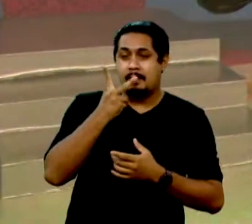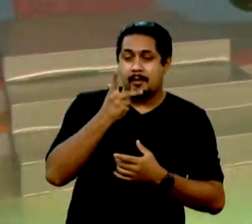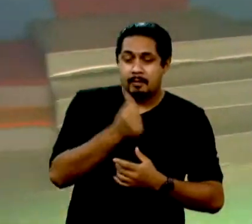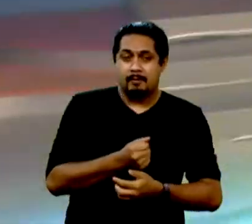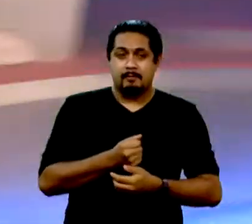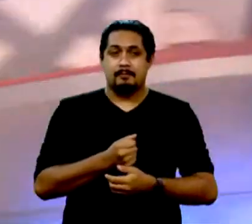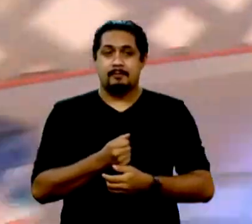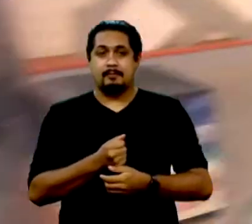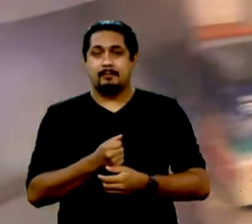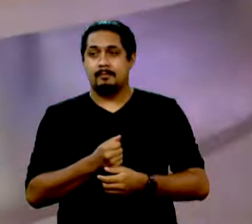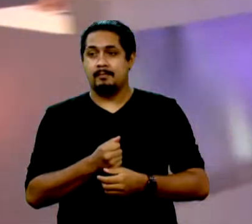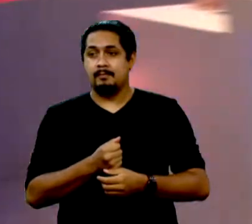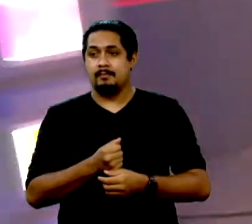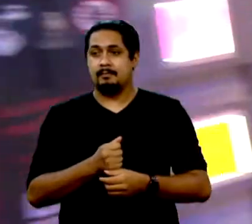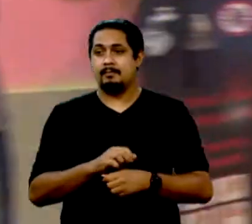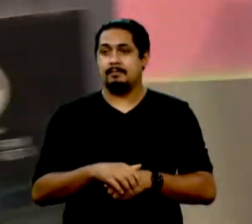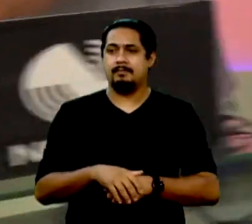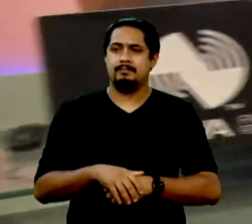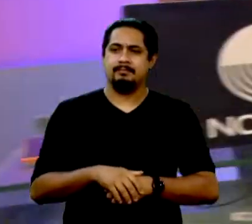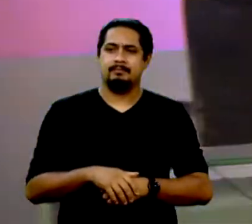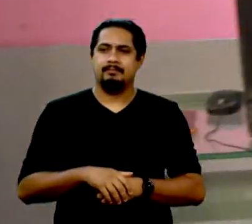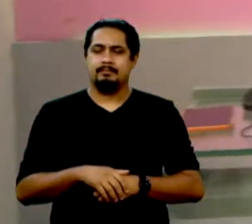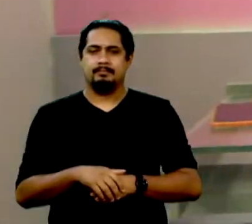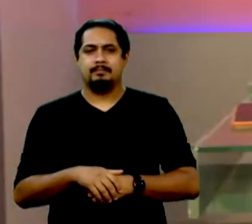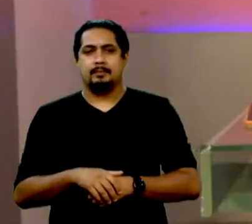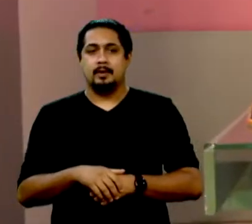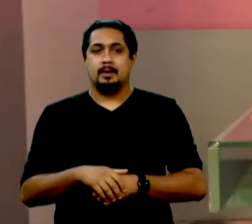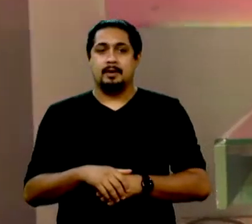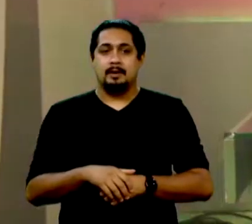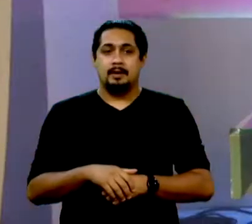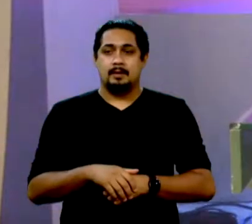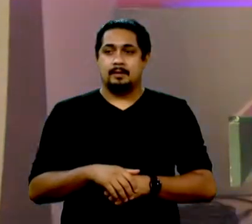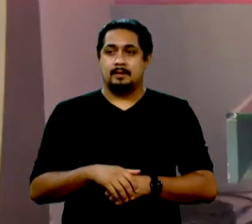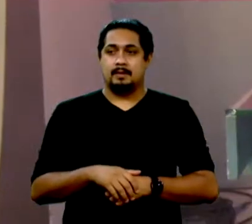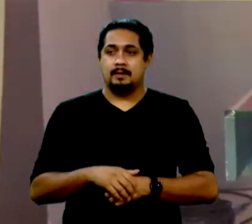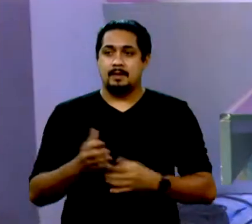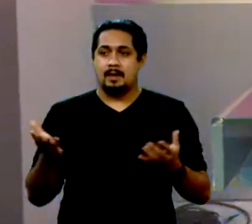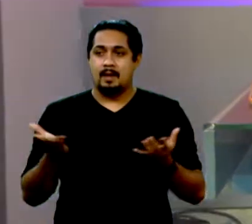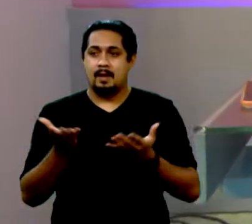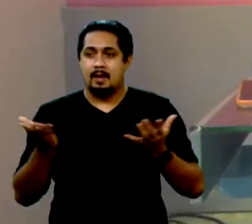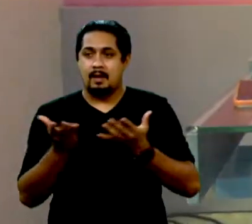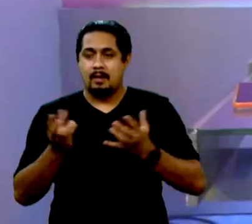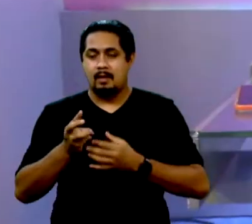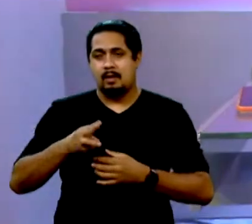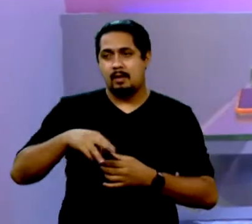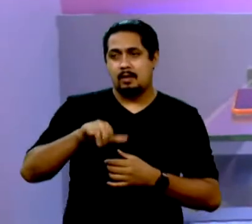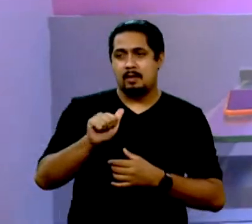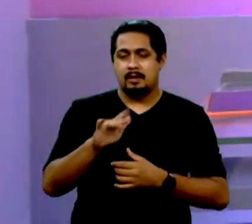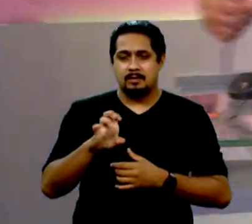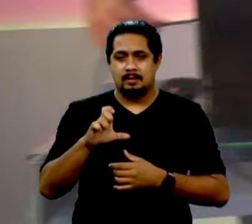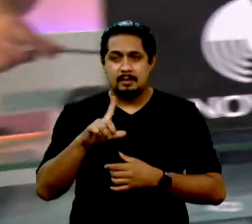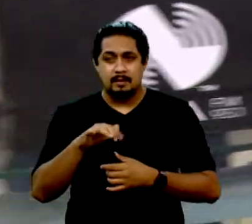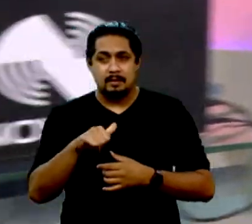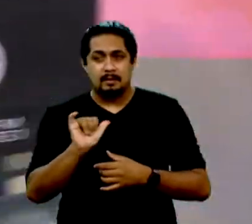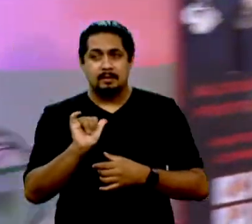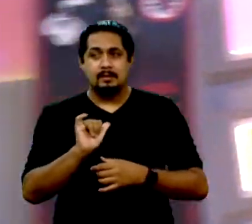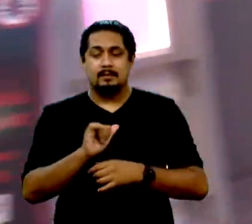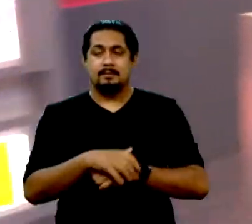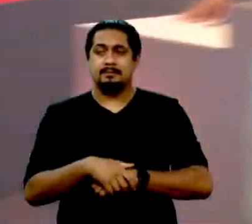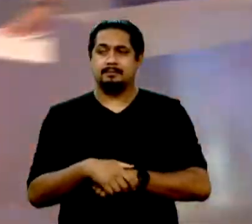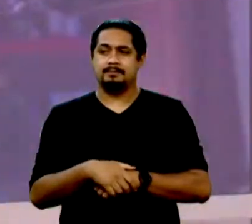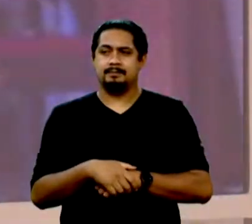ele foi crescendo, foi ficando mais bonito, viu? Obrigado. Então, a gente. Evocado. Michael Ellis, você lembra quando você veio cantar aqui? Lembro. Desse tamanhozinho aqui,